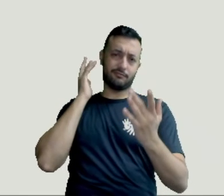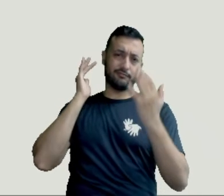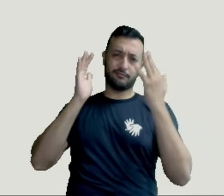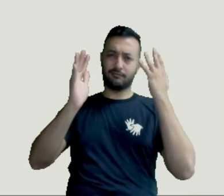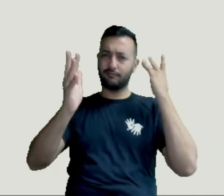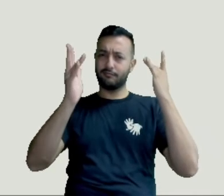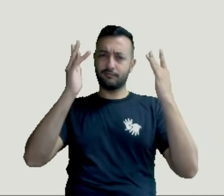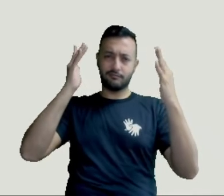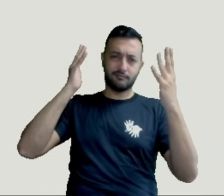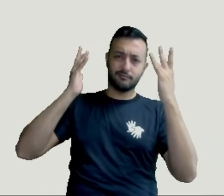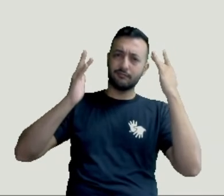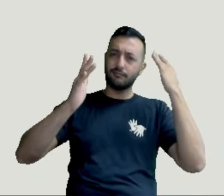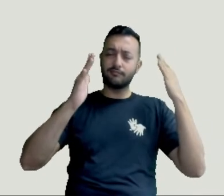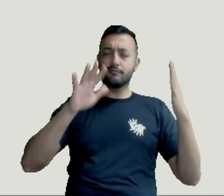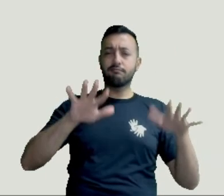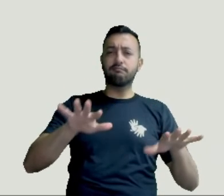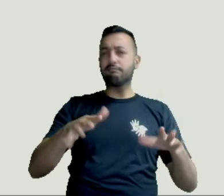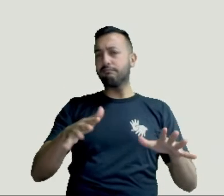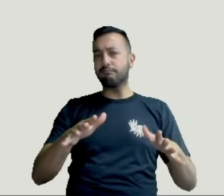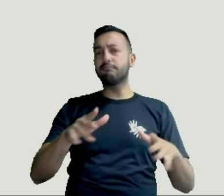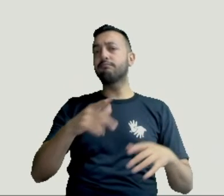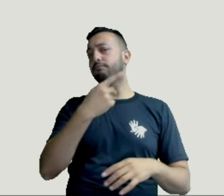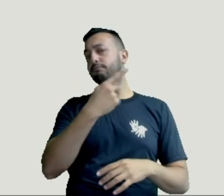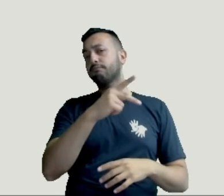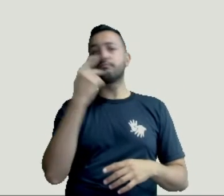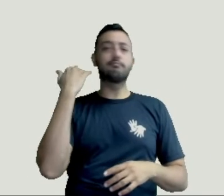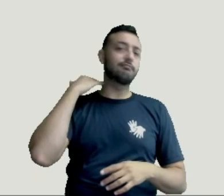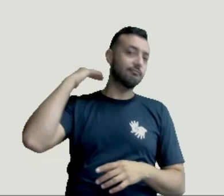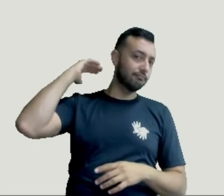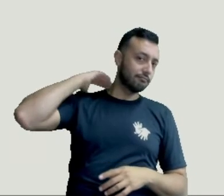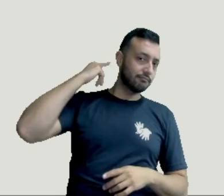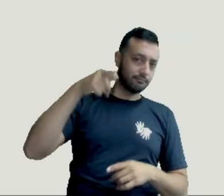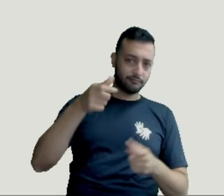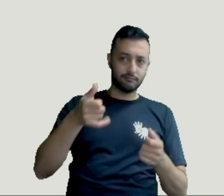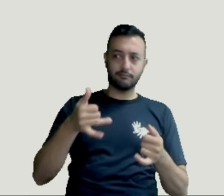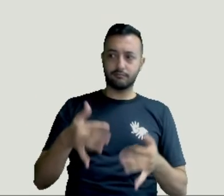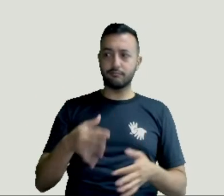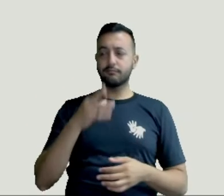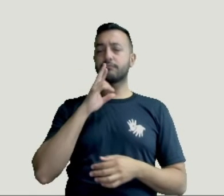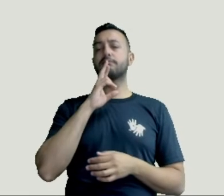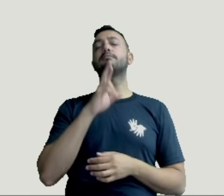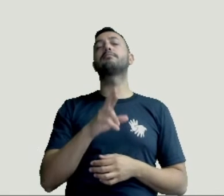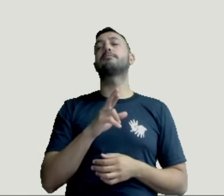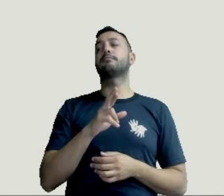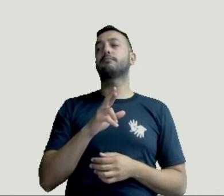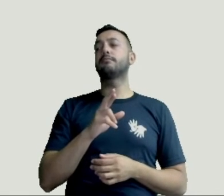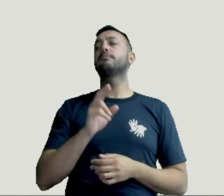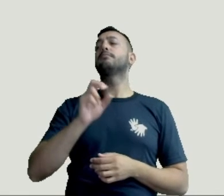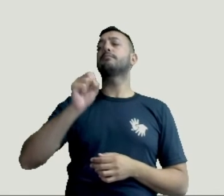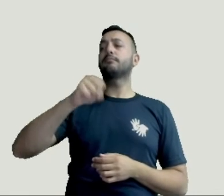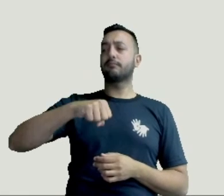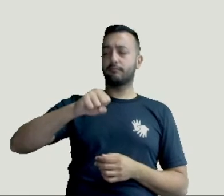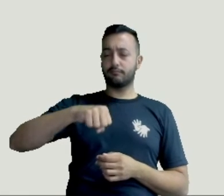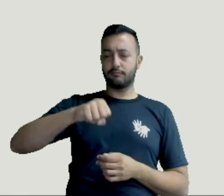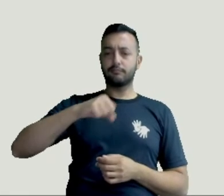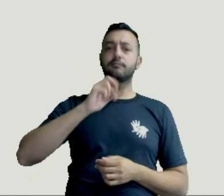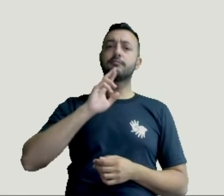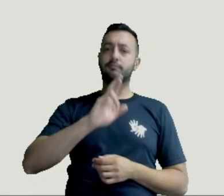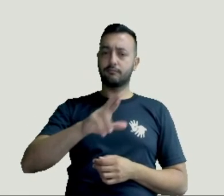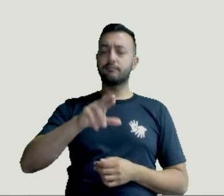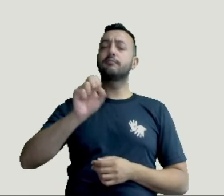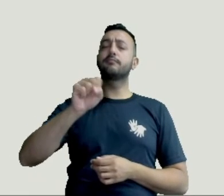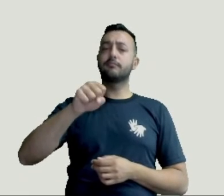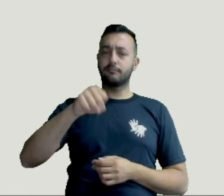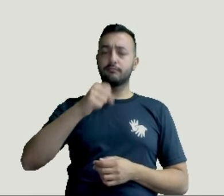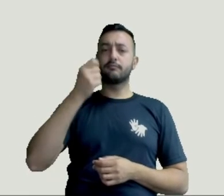do animal? Explique. Vamos lá. A resposta é bem clara. Sim. A gente consegue